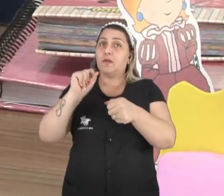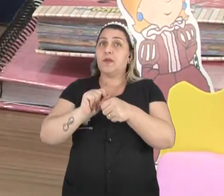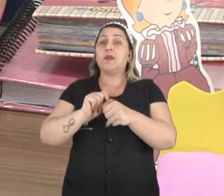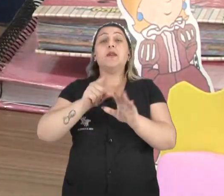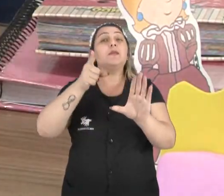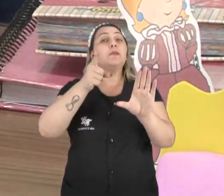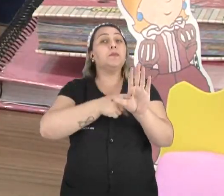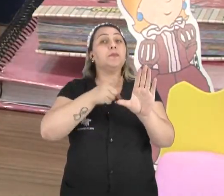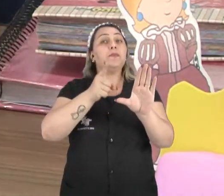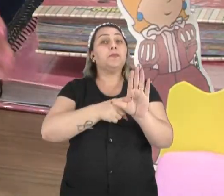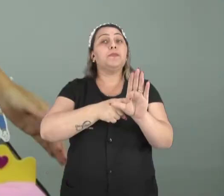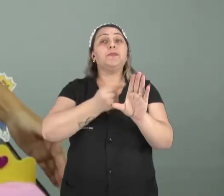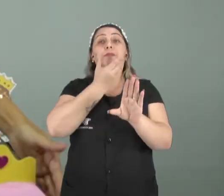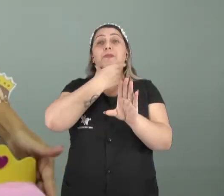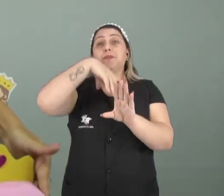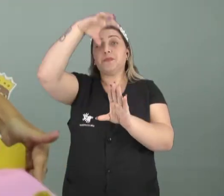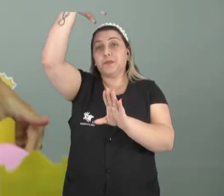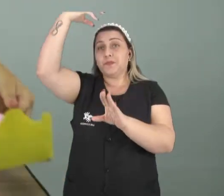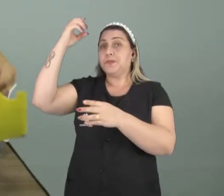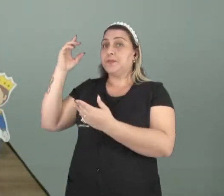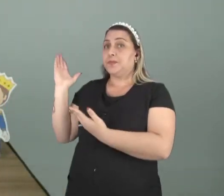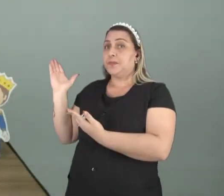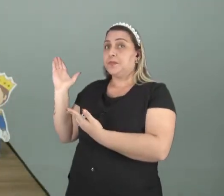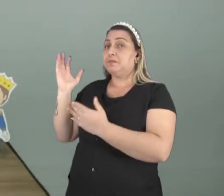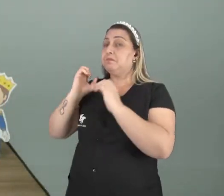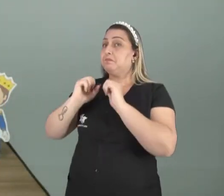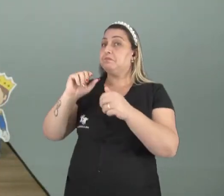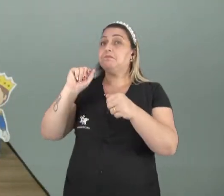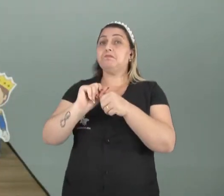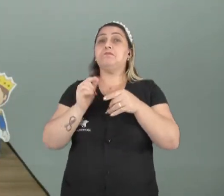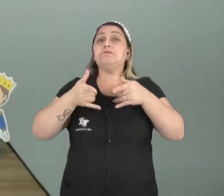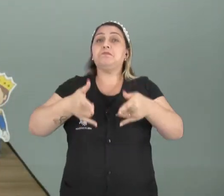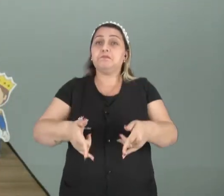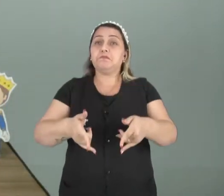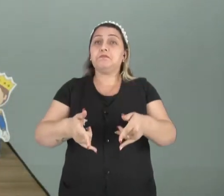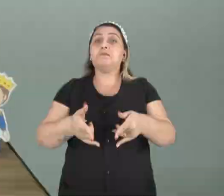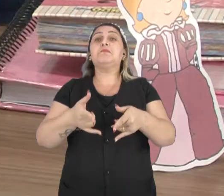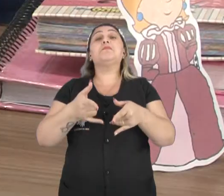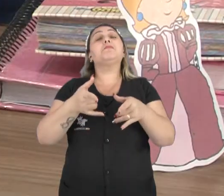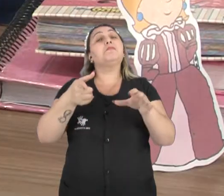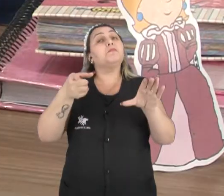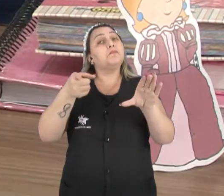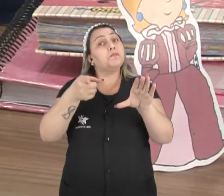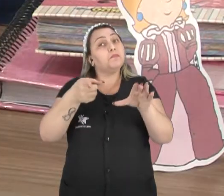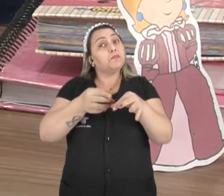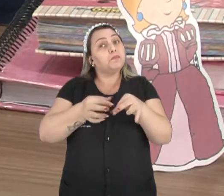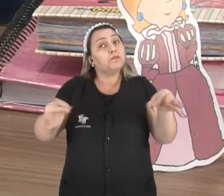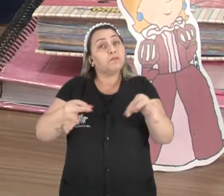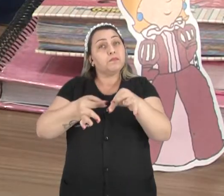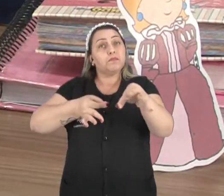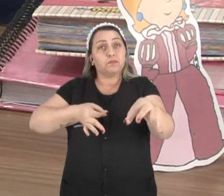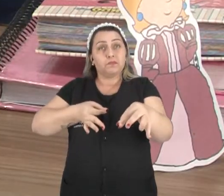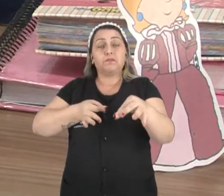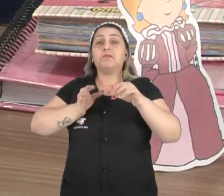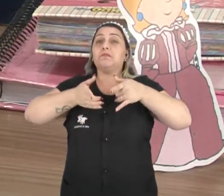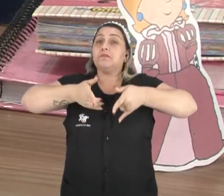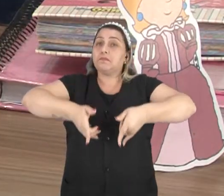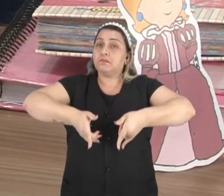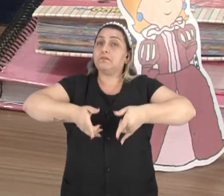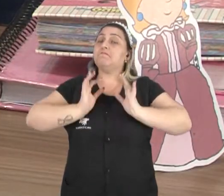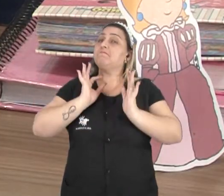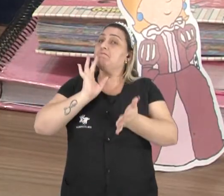do rei. E assim ele pôde fazer uma cama com aquelas medidas, uma cama